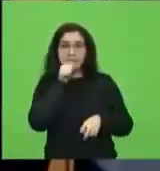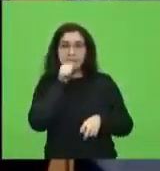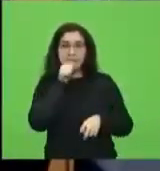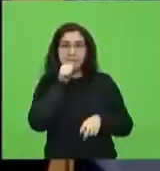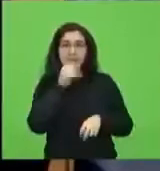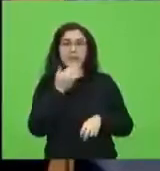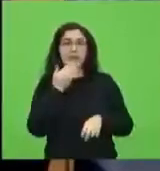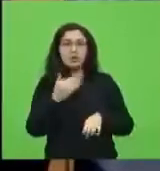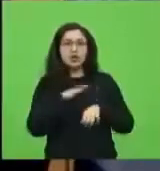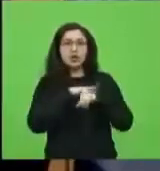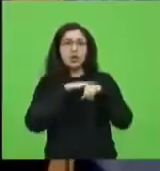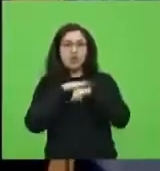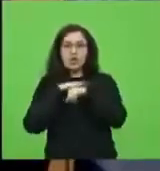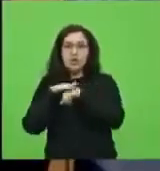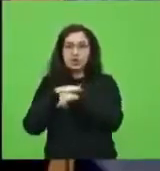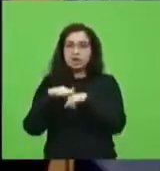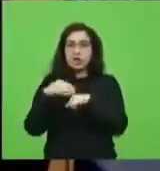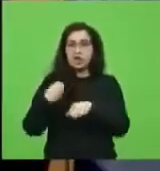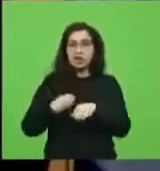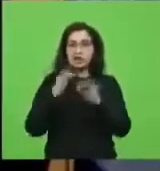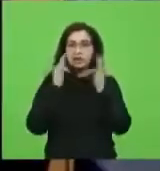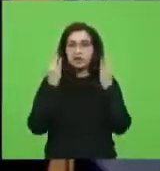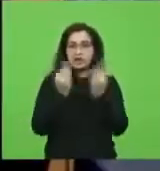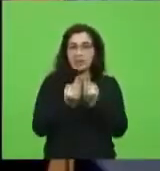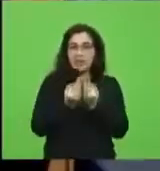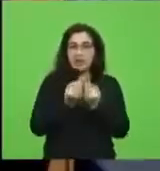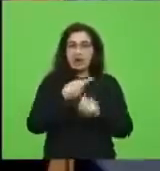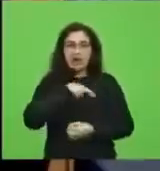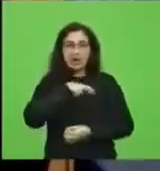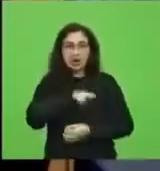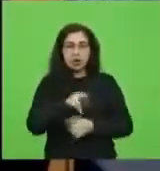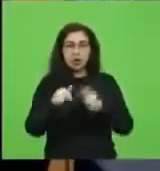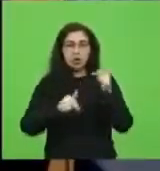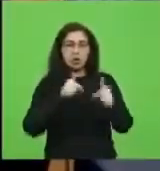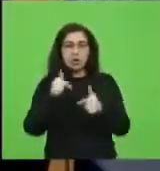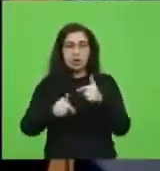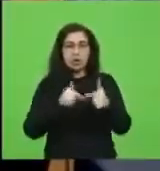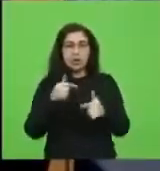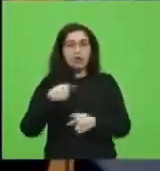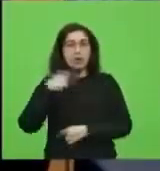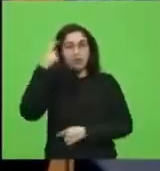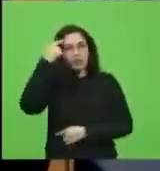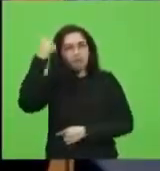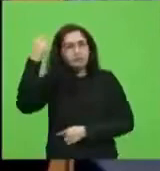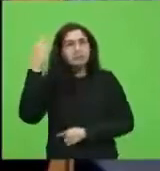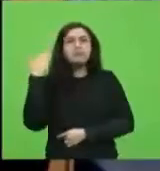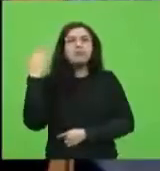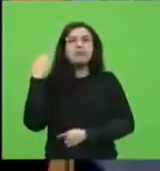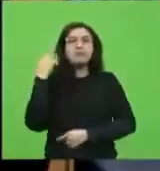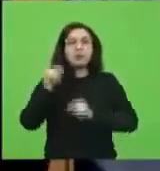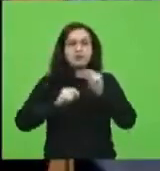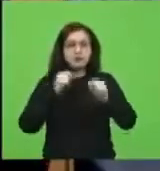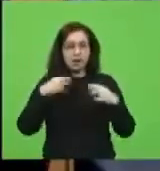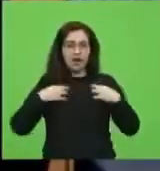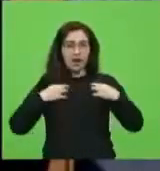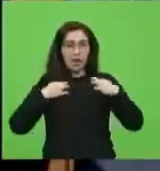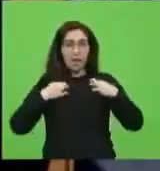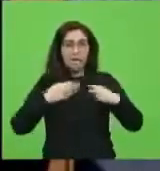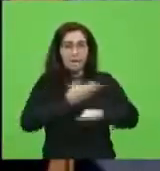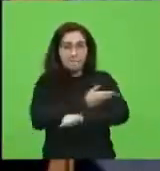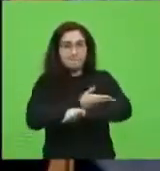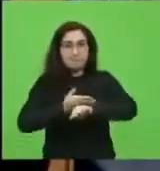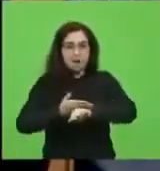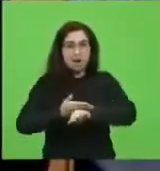era uma vida em família. Religião, família, trabalho. Primeira lembrança que eu tenho do meu pai era de camisa branca, calça